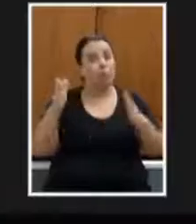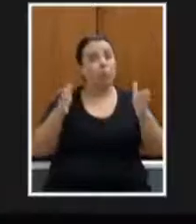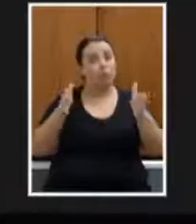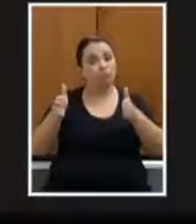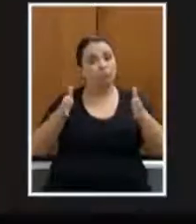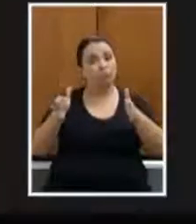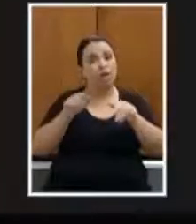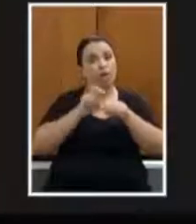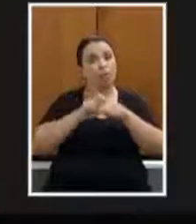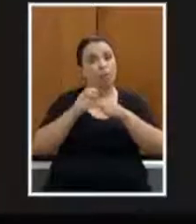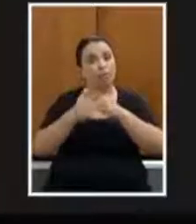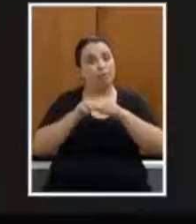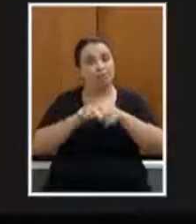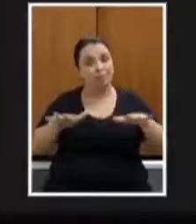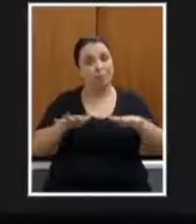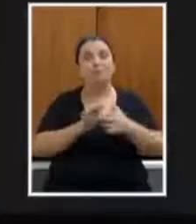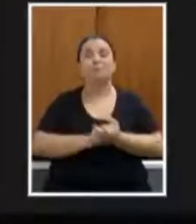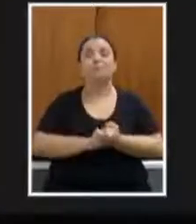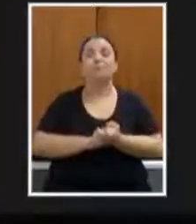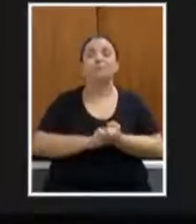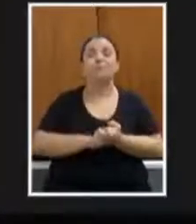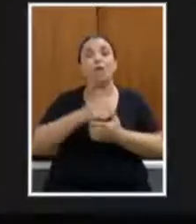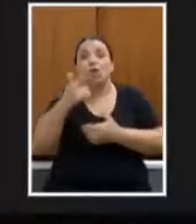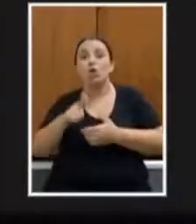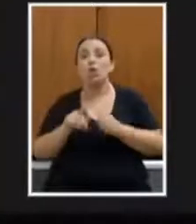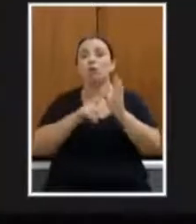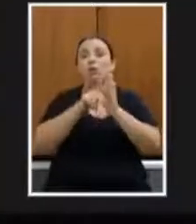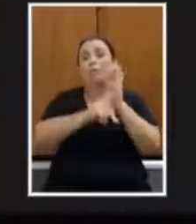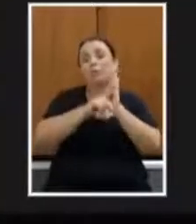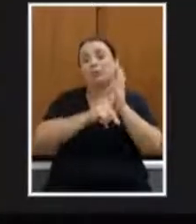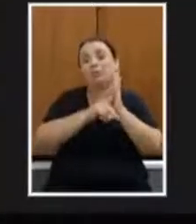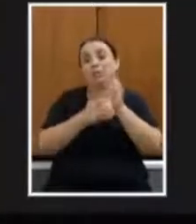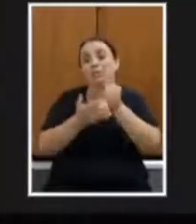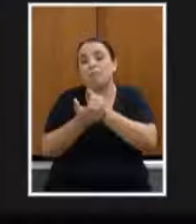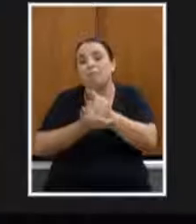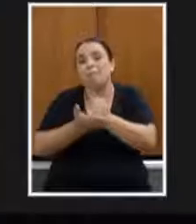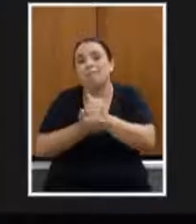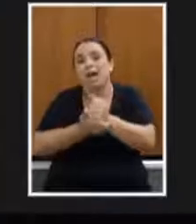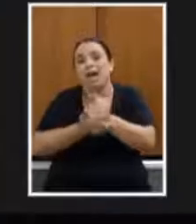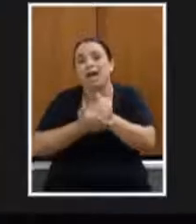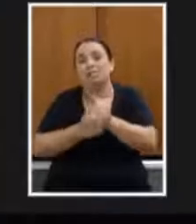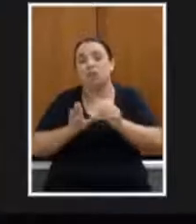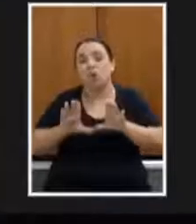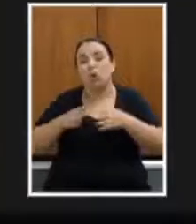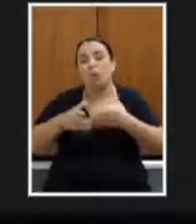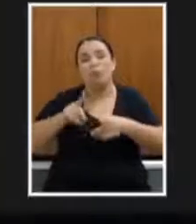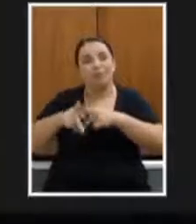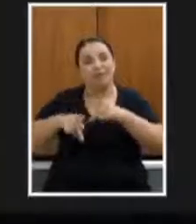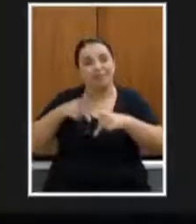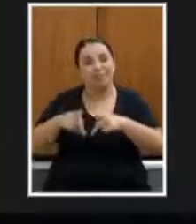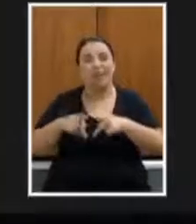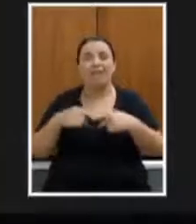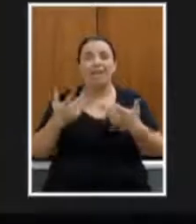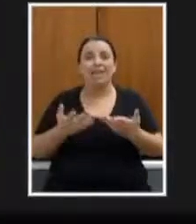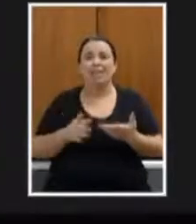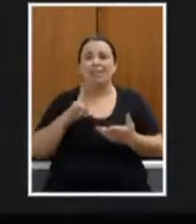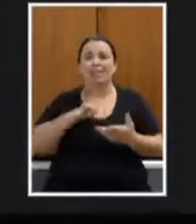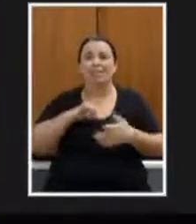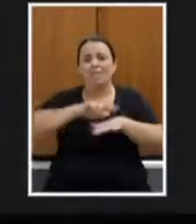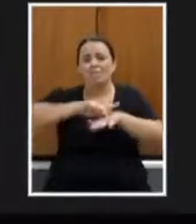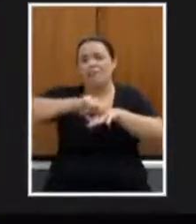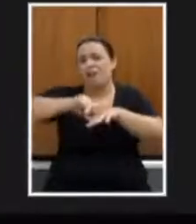E, por fim, o terceiro projeto, que é o de turismo de base comunitária, que foi um projeto construído a várias mãos, principalmente